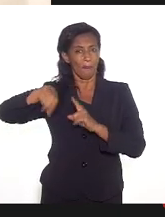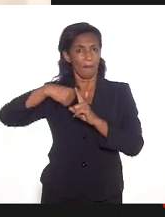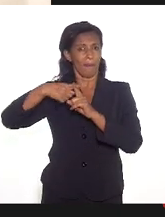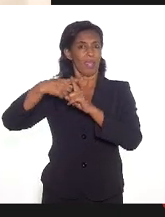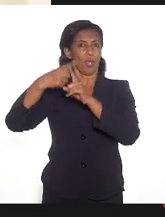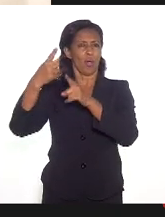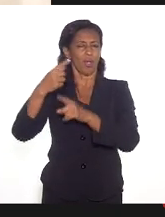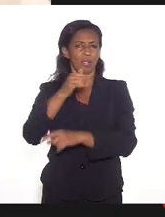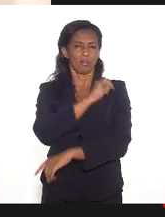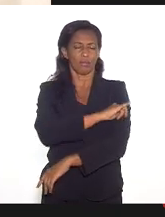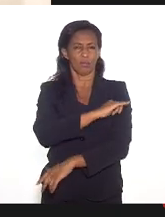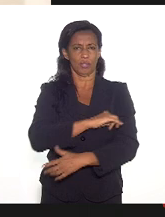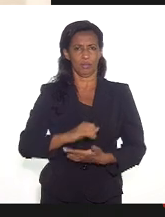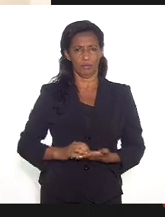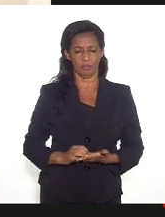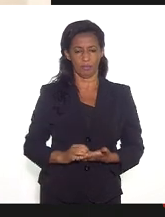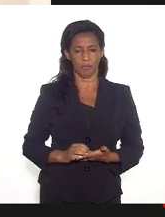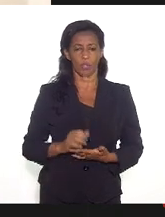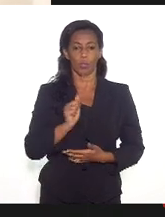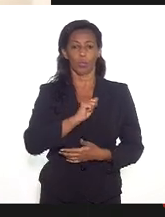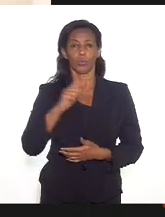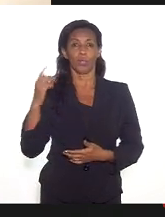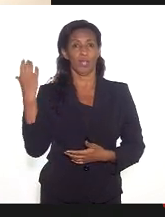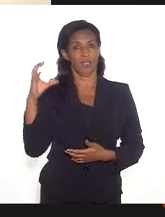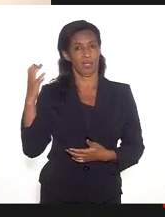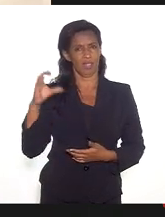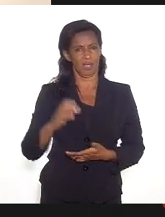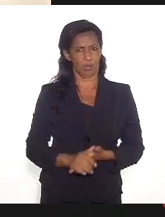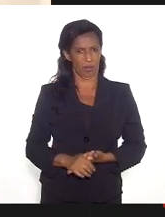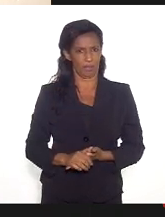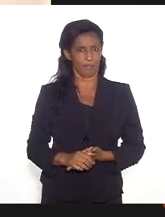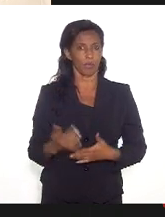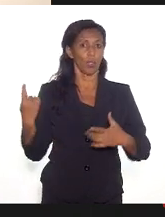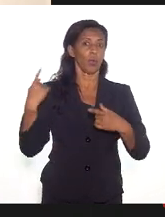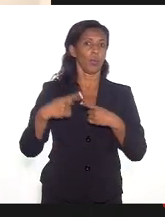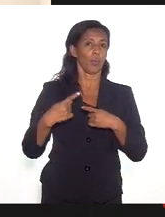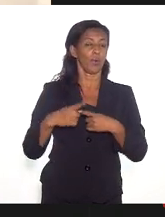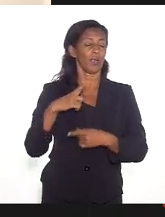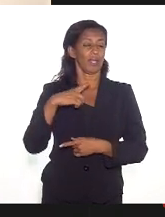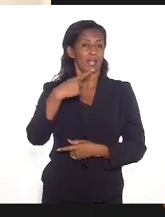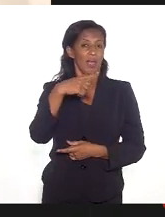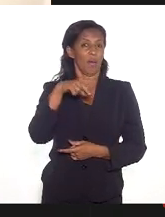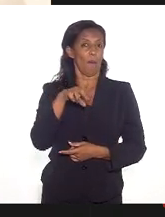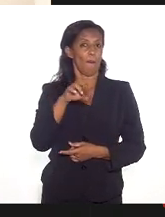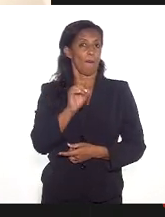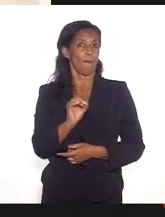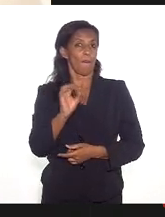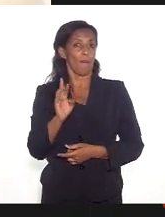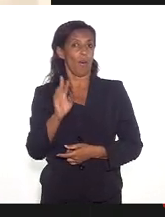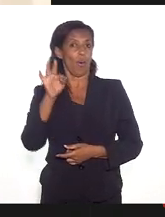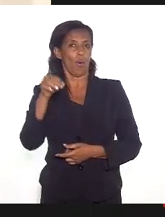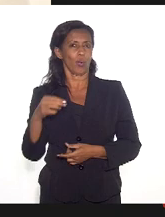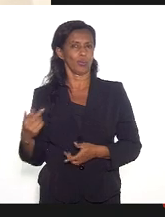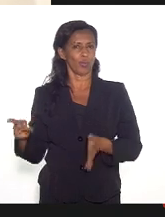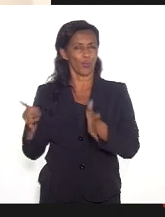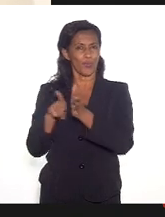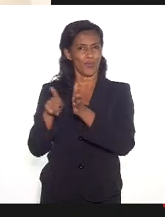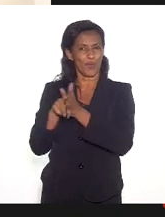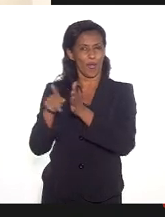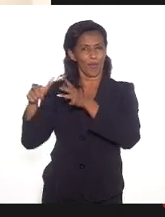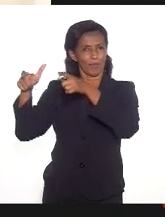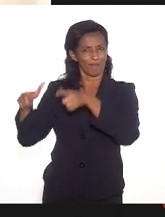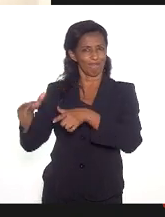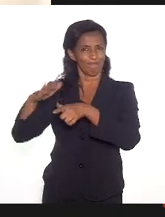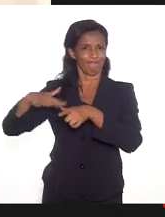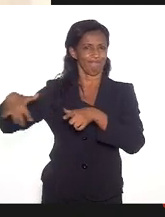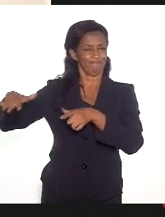cidade do Rio de Janeiro e do que da cidade de Niterói, muito por conta de ter o porto, o aeroporto, do pós-sal da bacia de Campos.